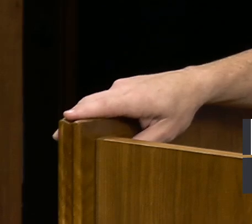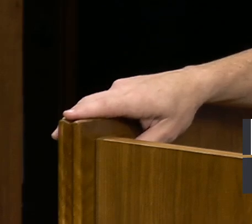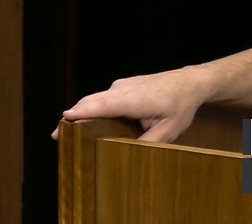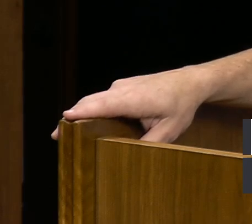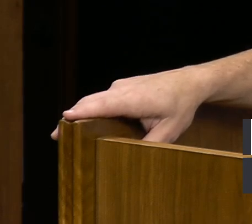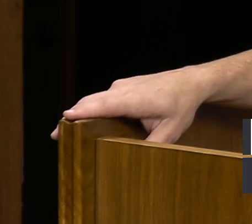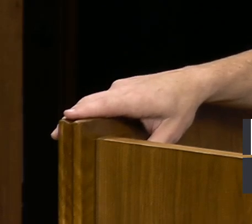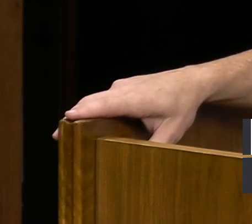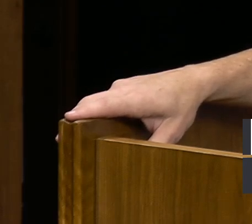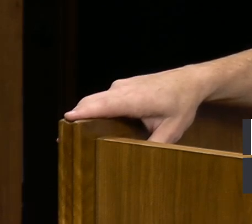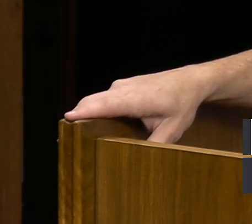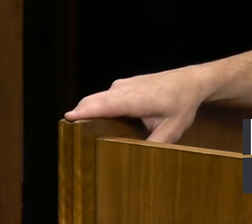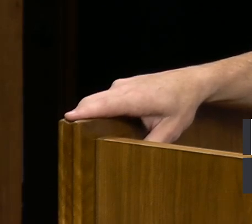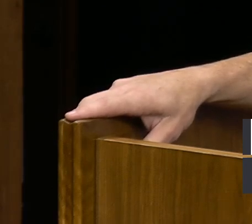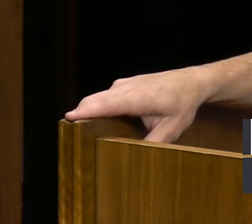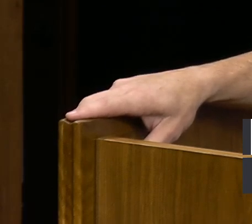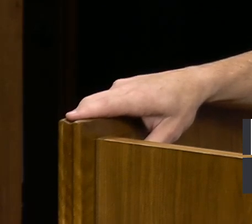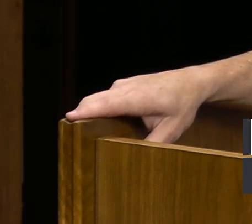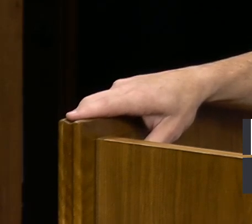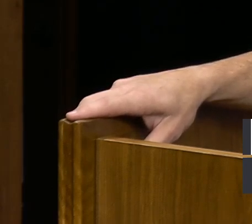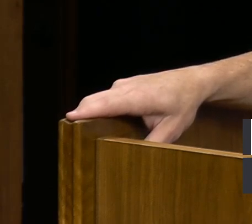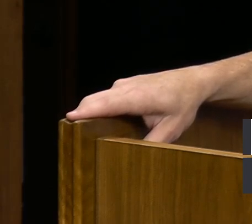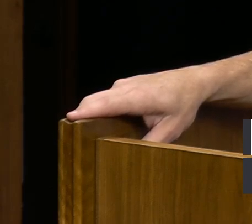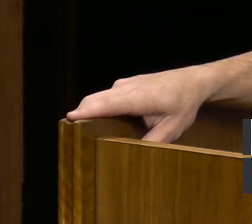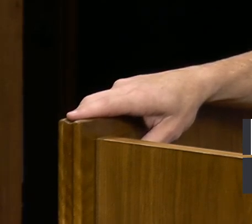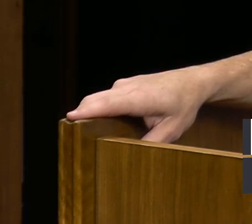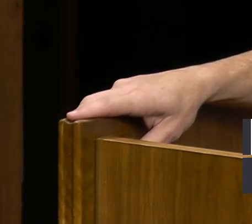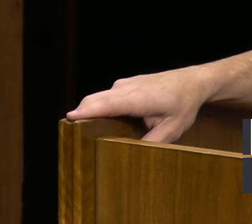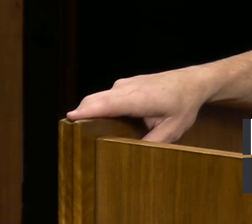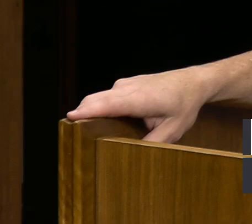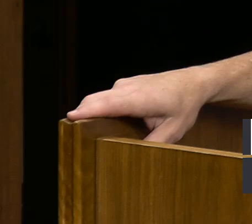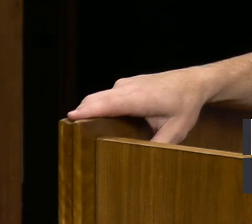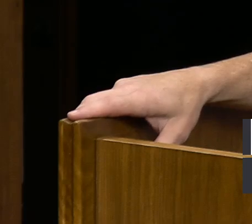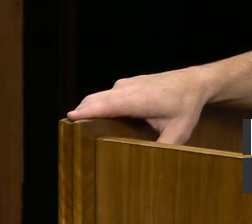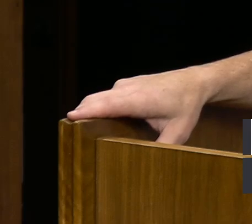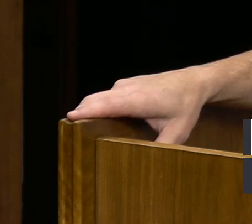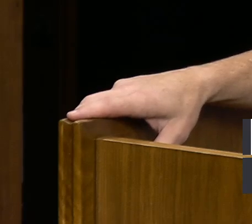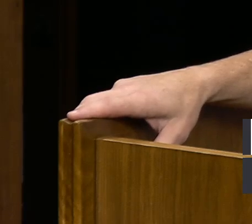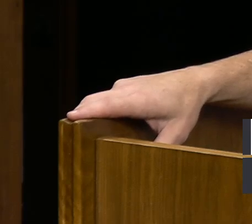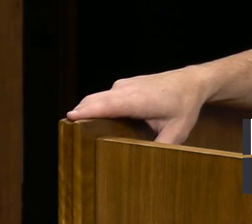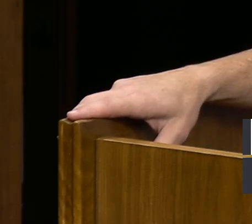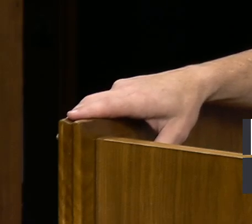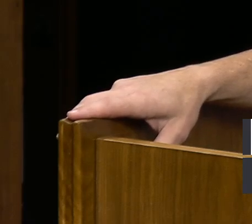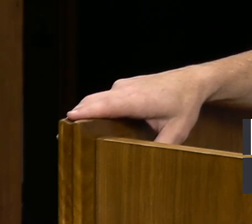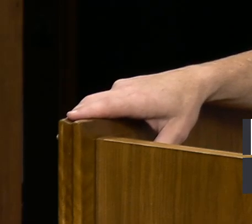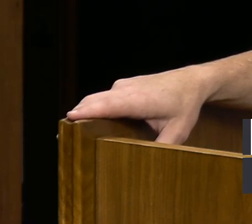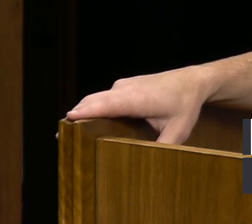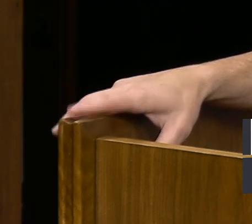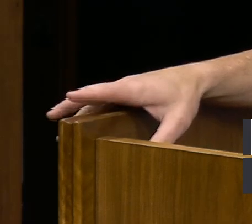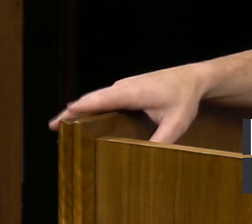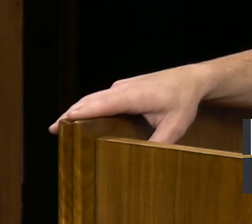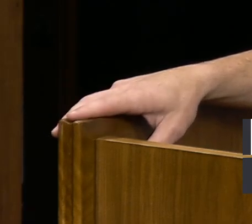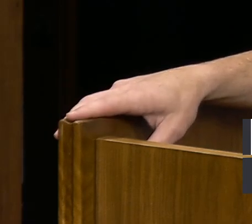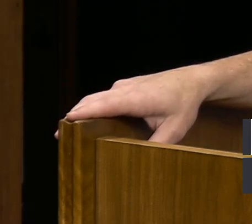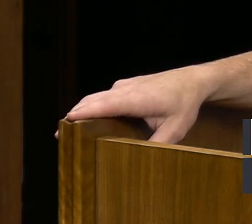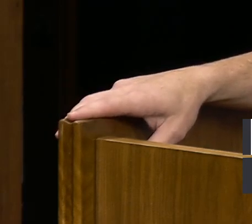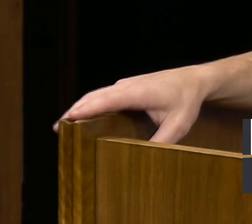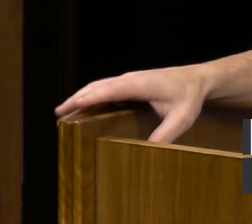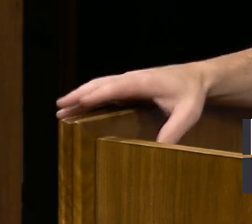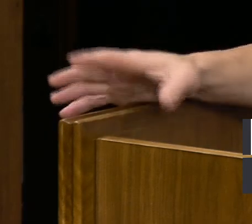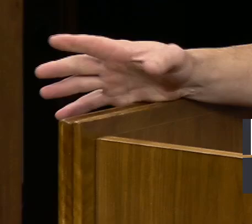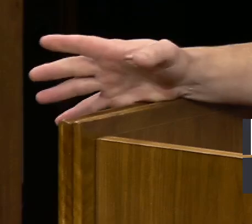levando meia hora, 40 minutos para se fazer um pequeno trajeto. Então, é outro tema, que é a duplicação